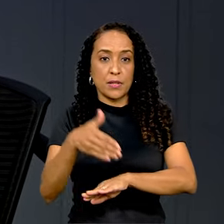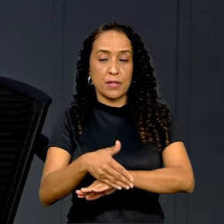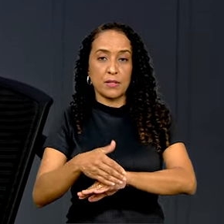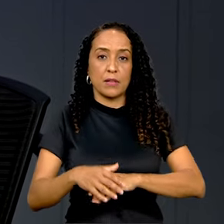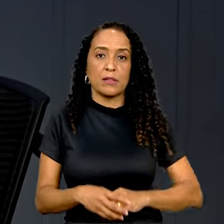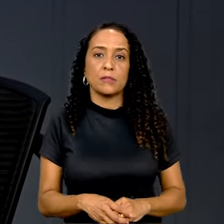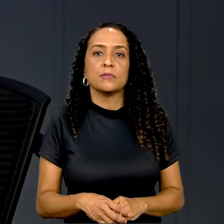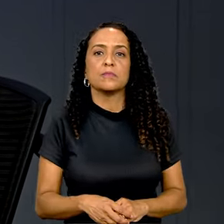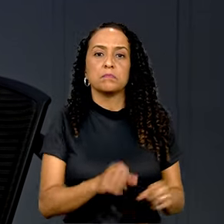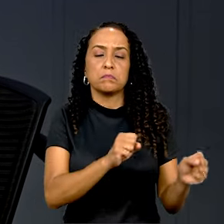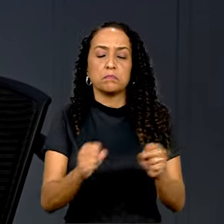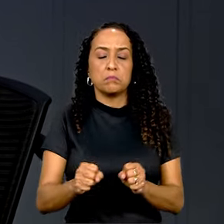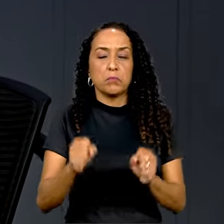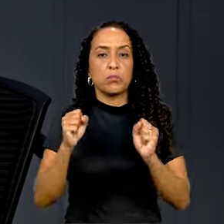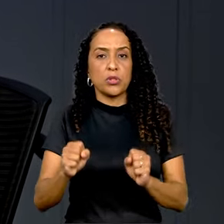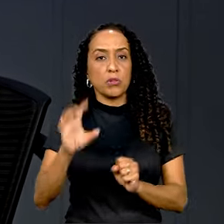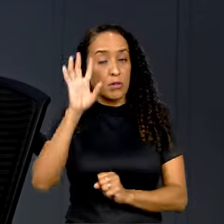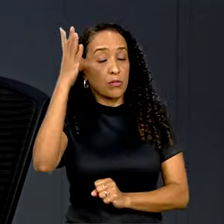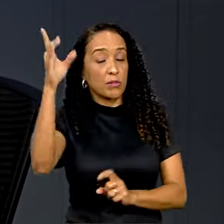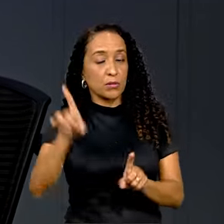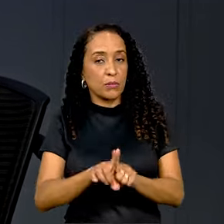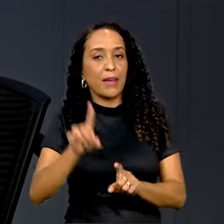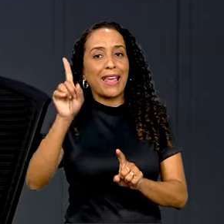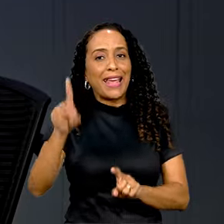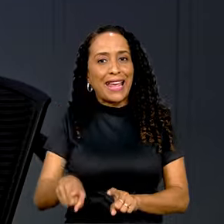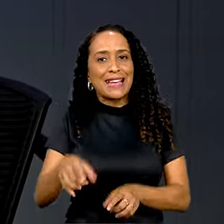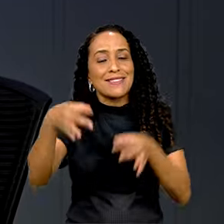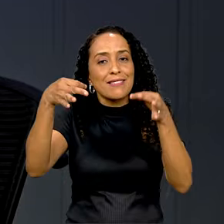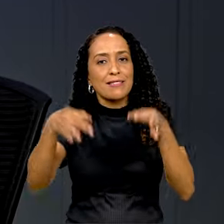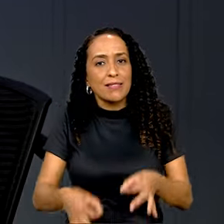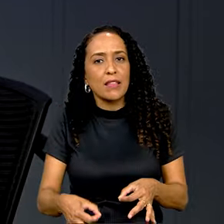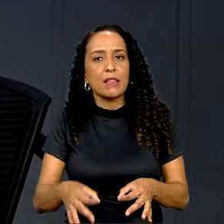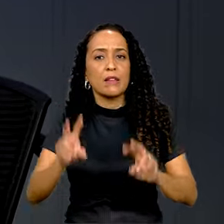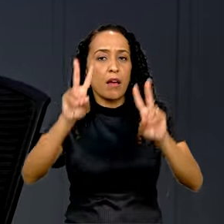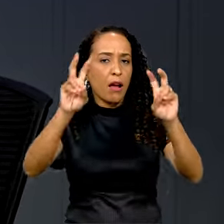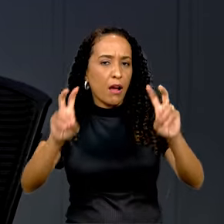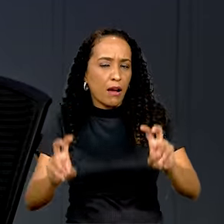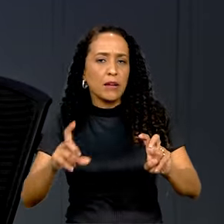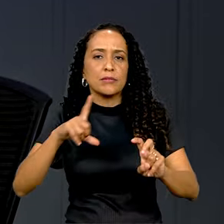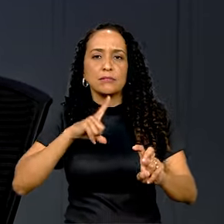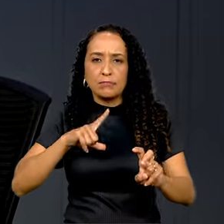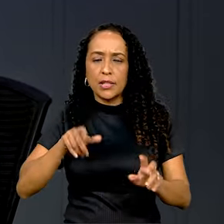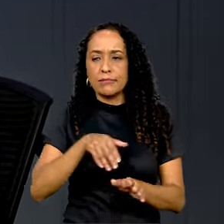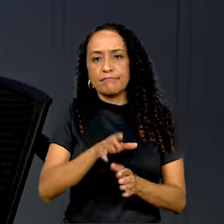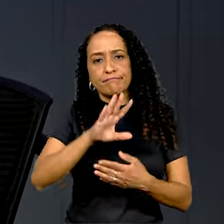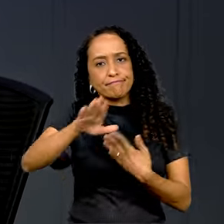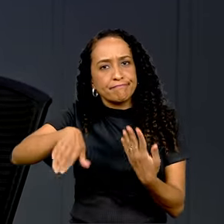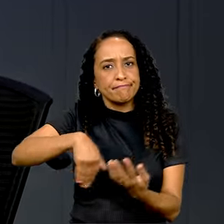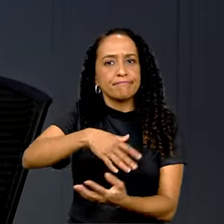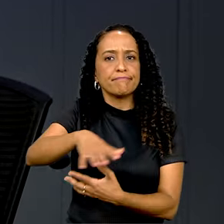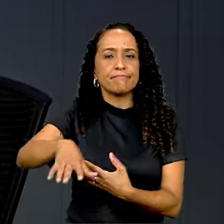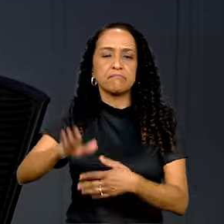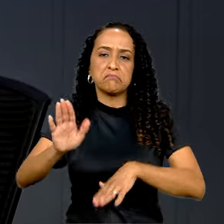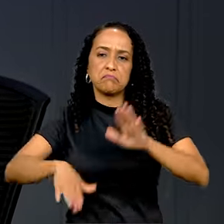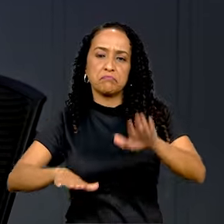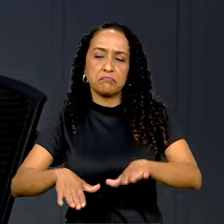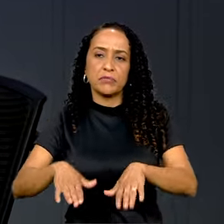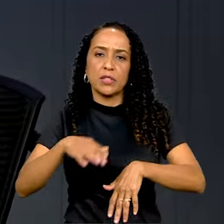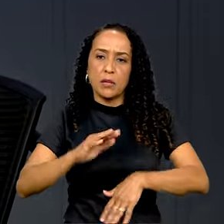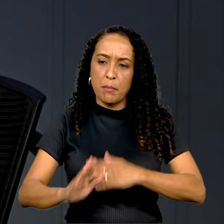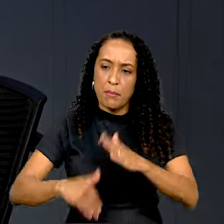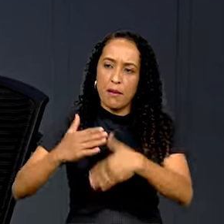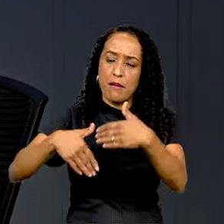espaos de poder e decisão Então essas são certezas e são temas que perpassam independente do nível de